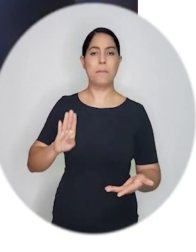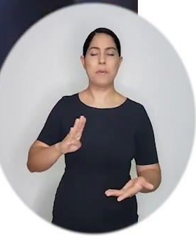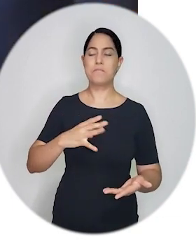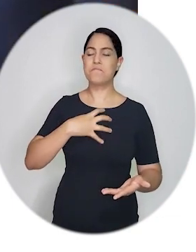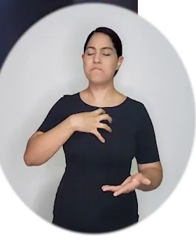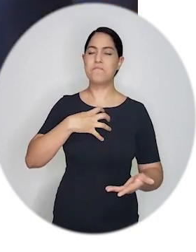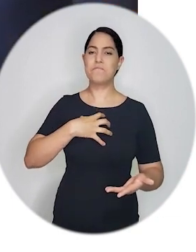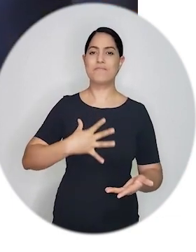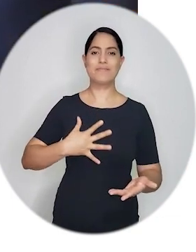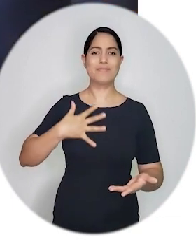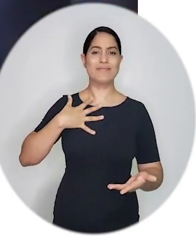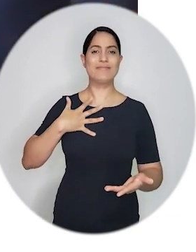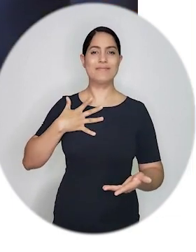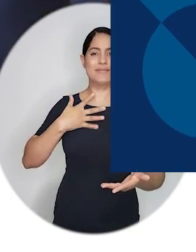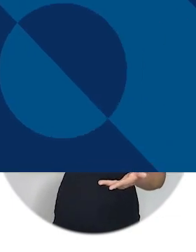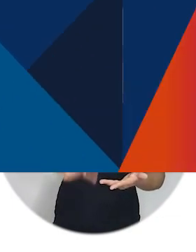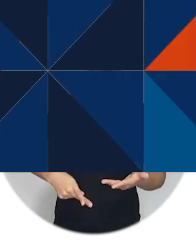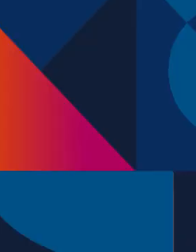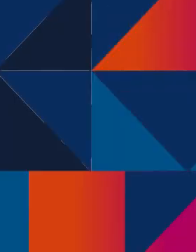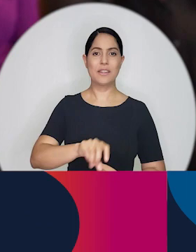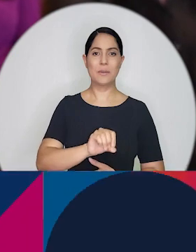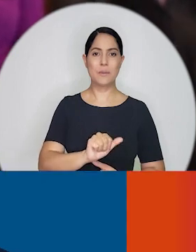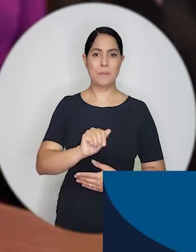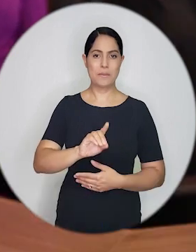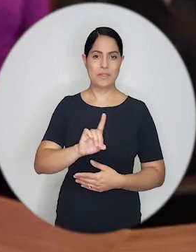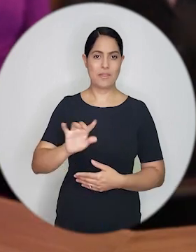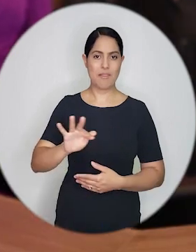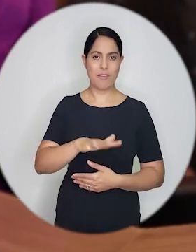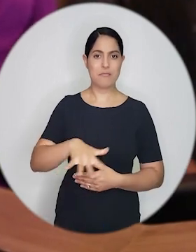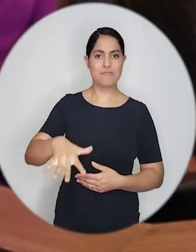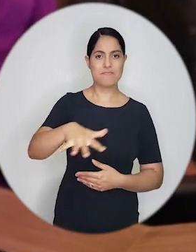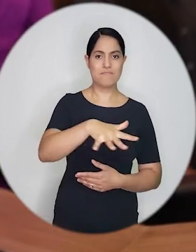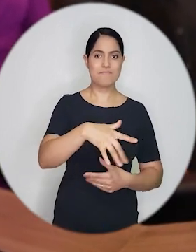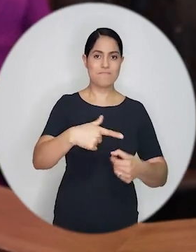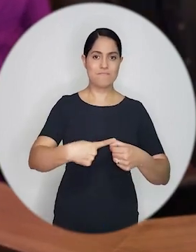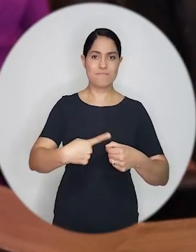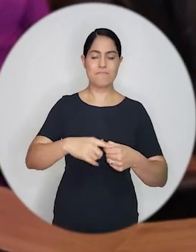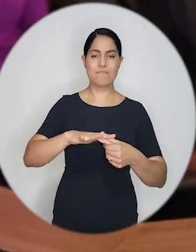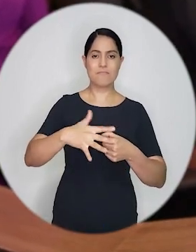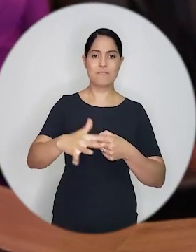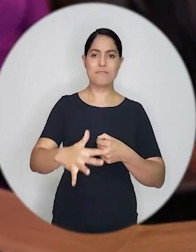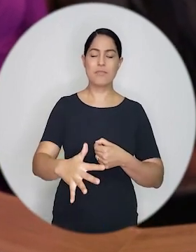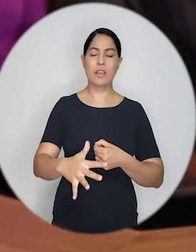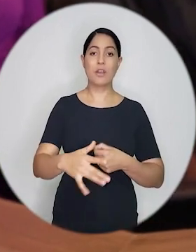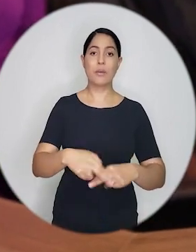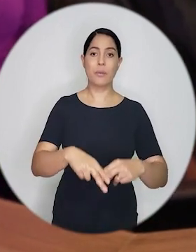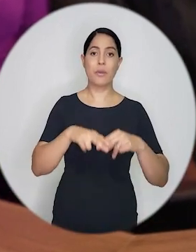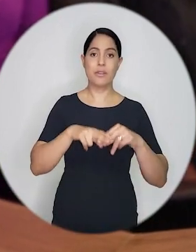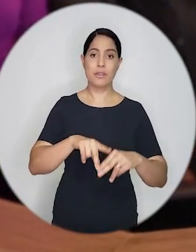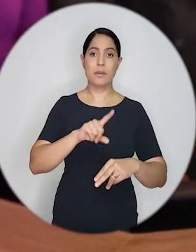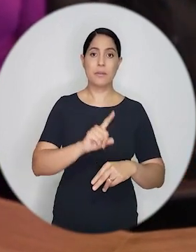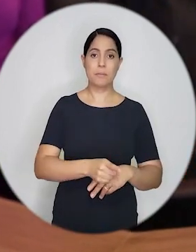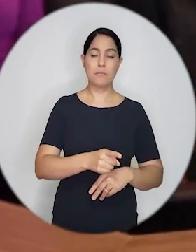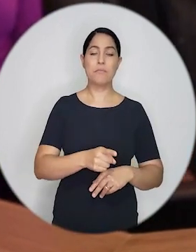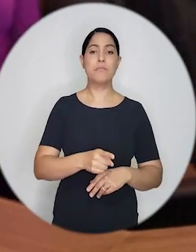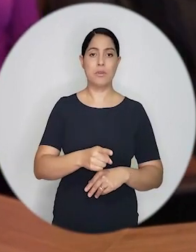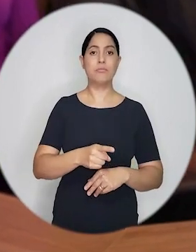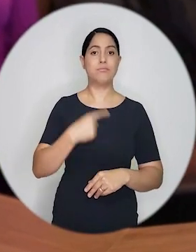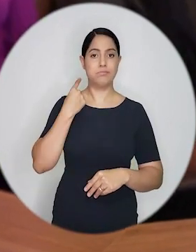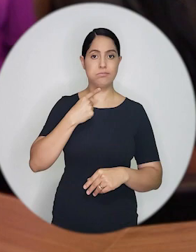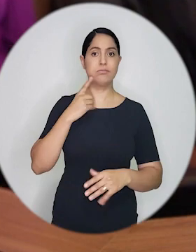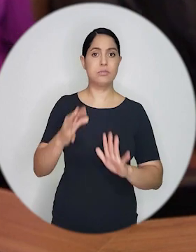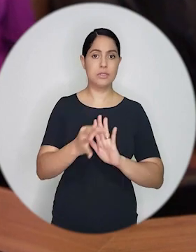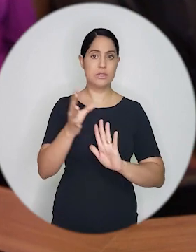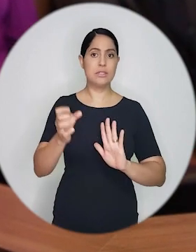Advogados do Brasil, é uma satisfação testemunhar o trabalho desenvolvido pela seccional distrital. Com mais de 76 mil